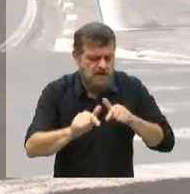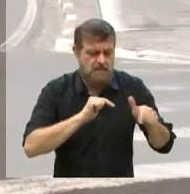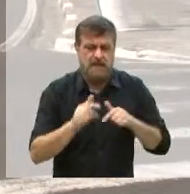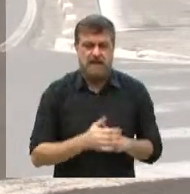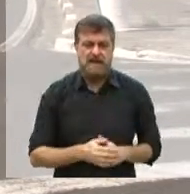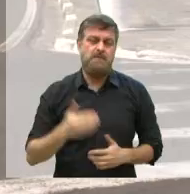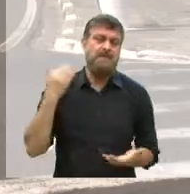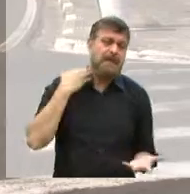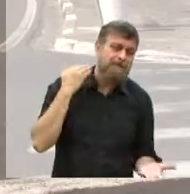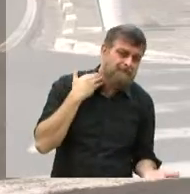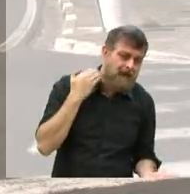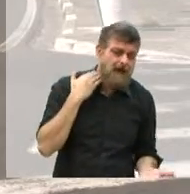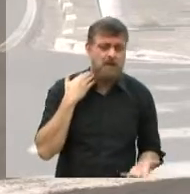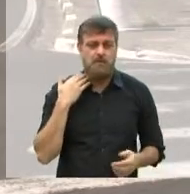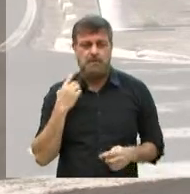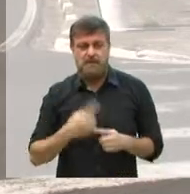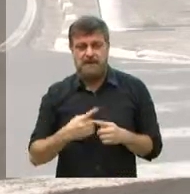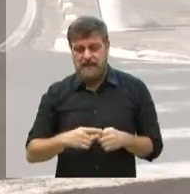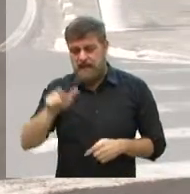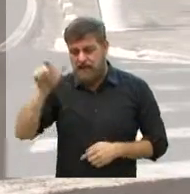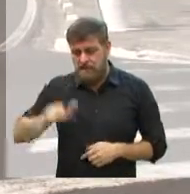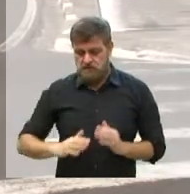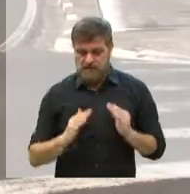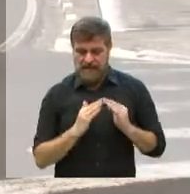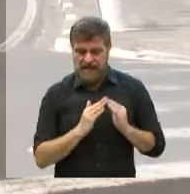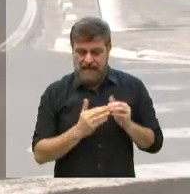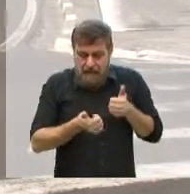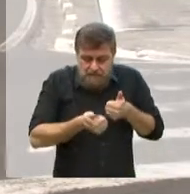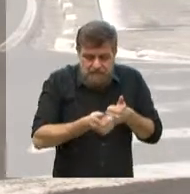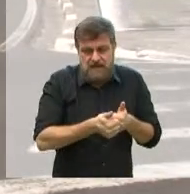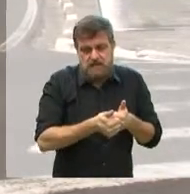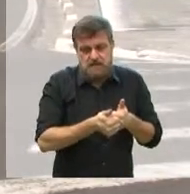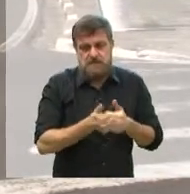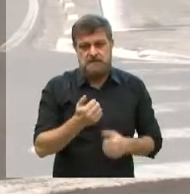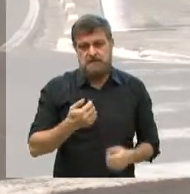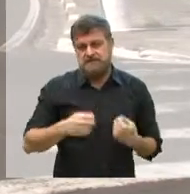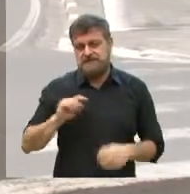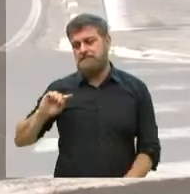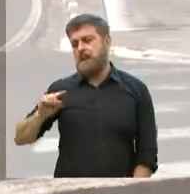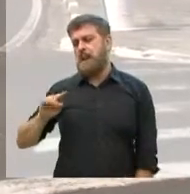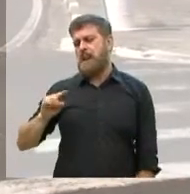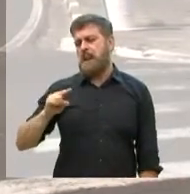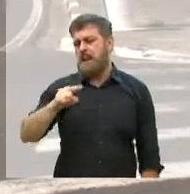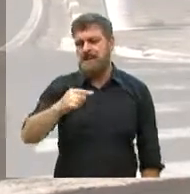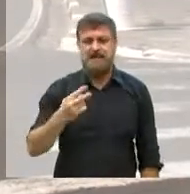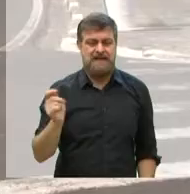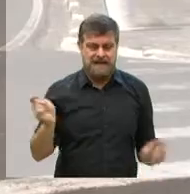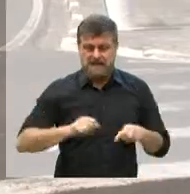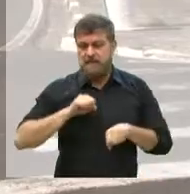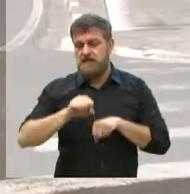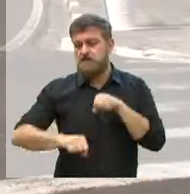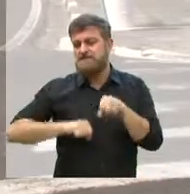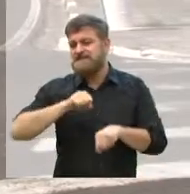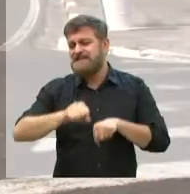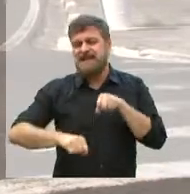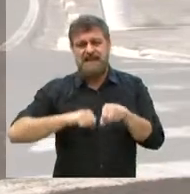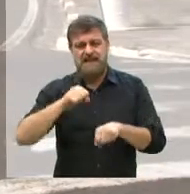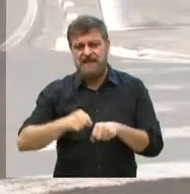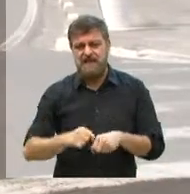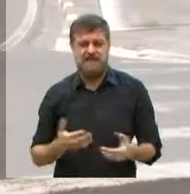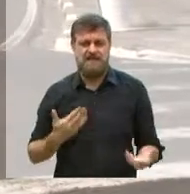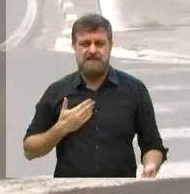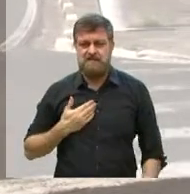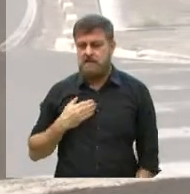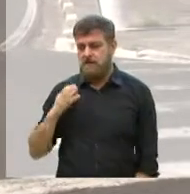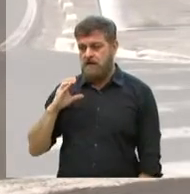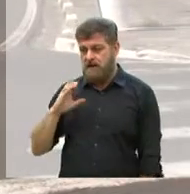serviços bancários, para que a pessoa possa morar também na região e talvez ir de bicicleta, não precisar viajar lá do